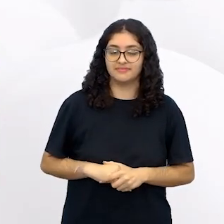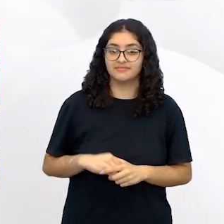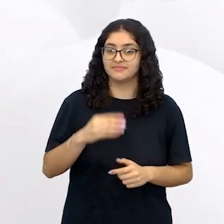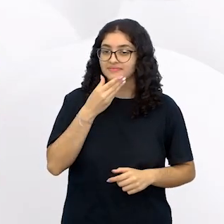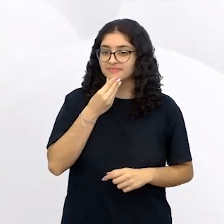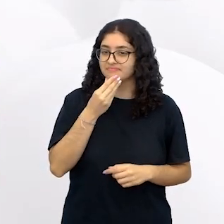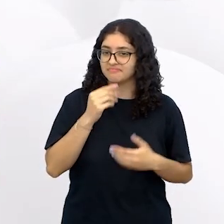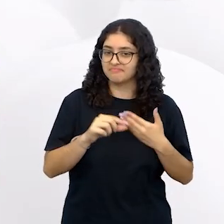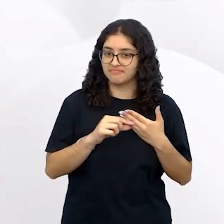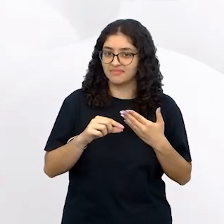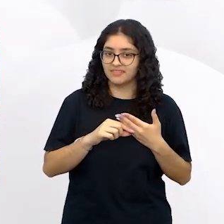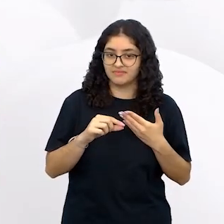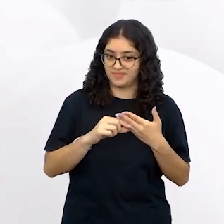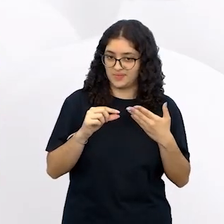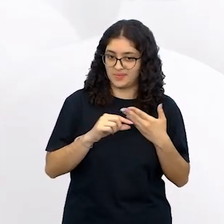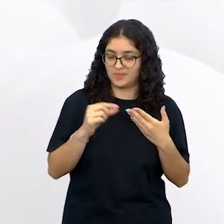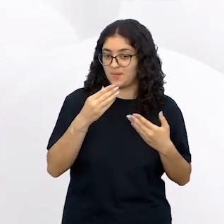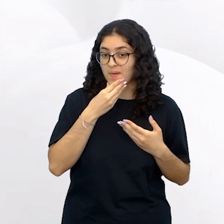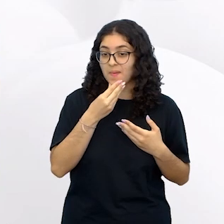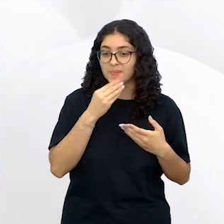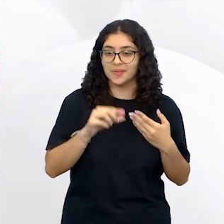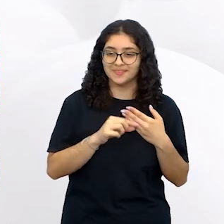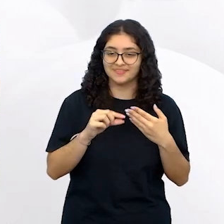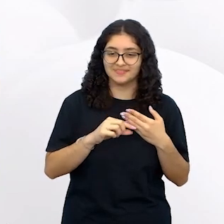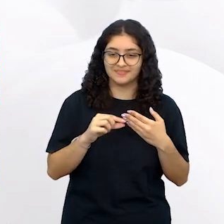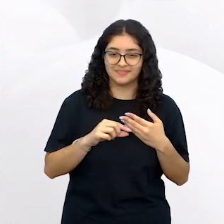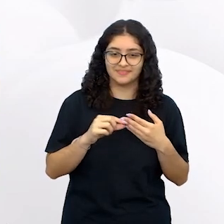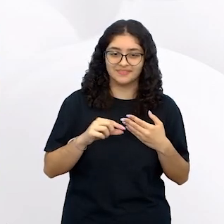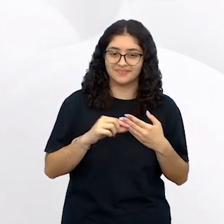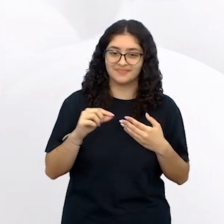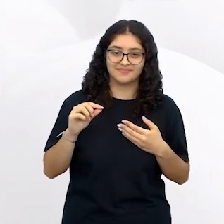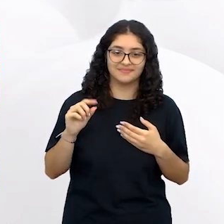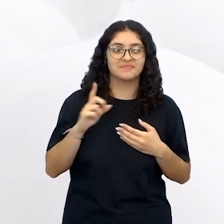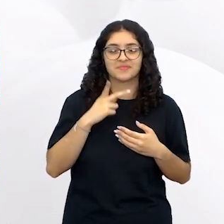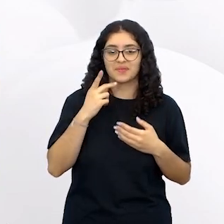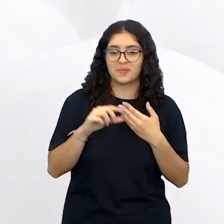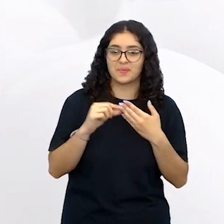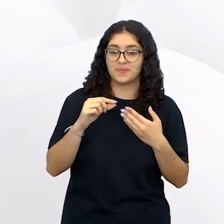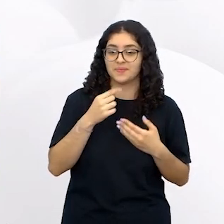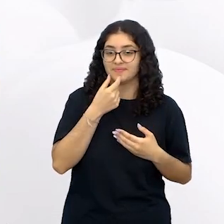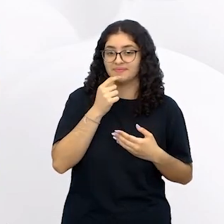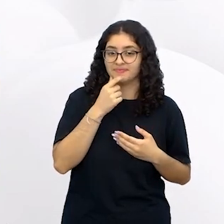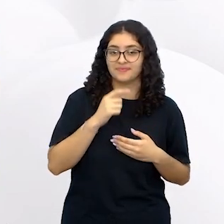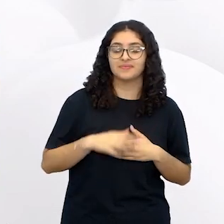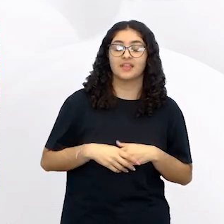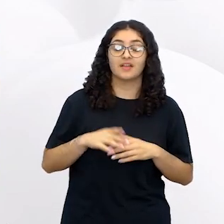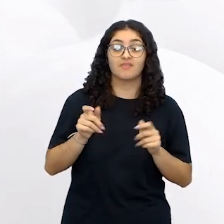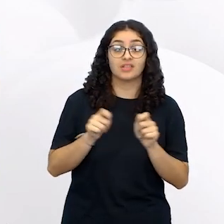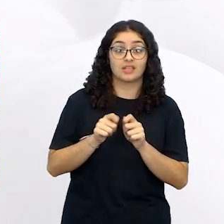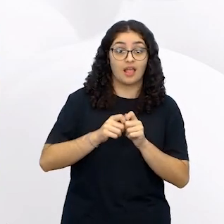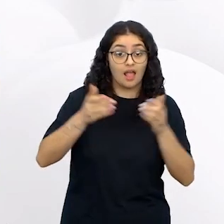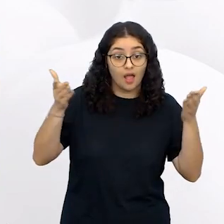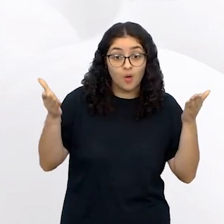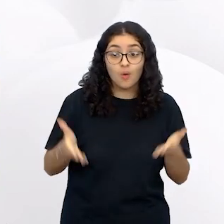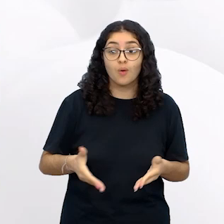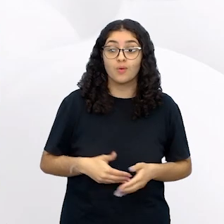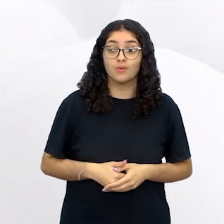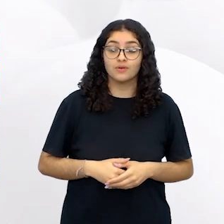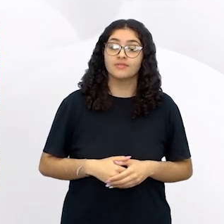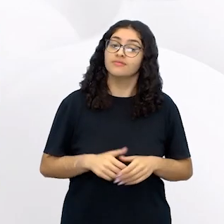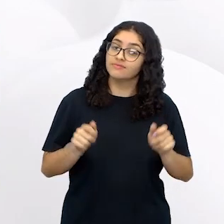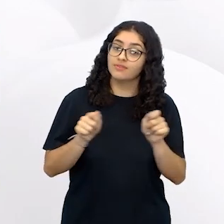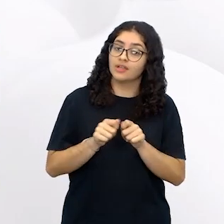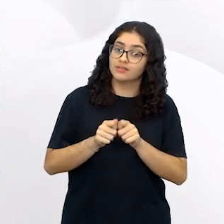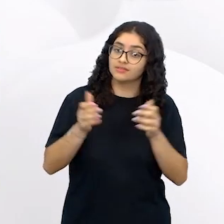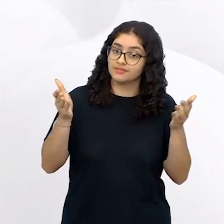do Doug Lemov, confundi aqui os educadores, do Doug Lemov, o Faça Agora. Então, a técnica Faça